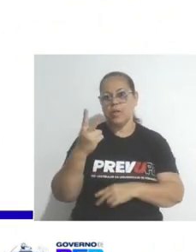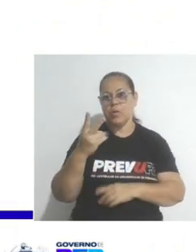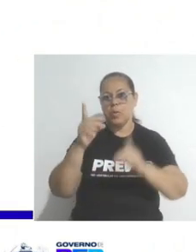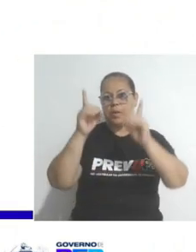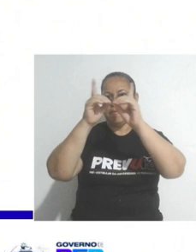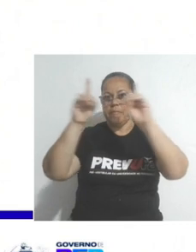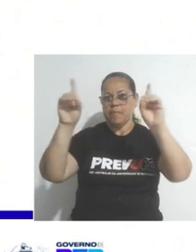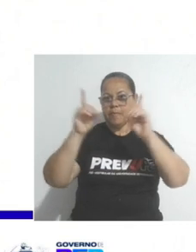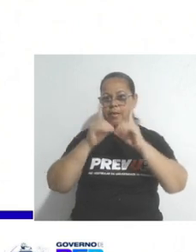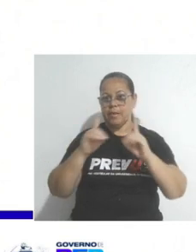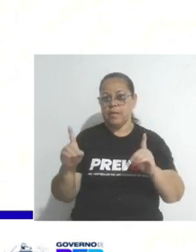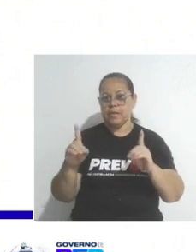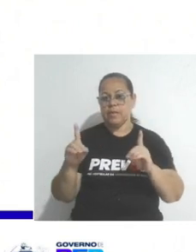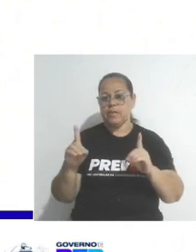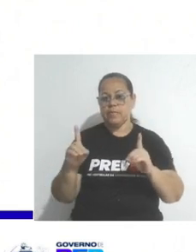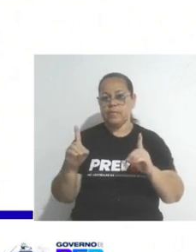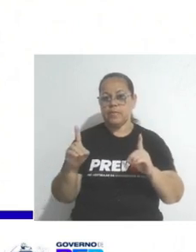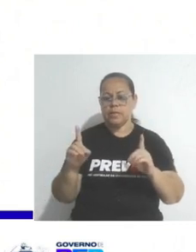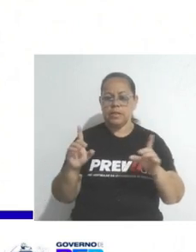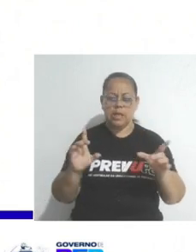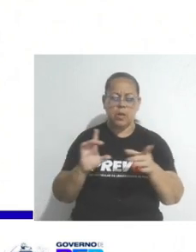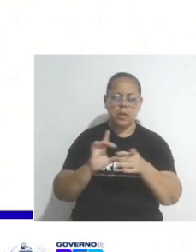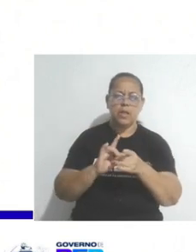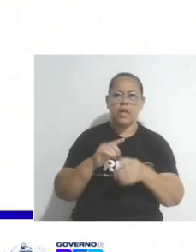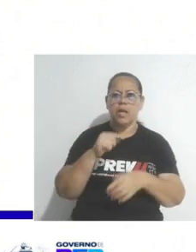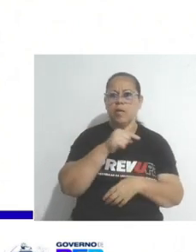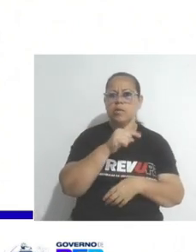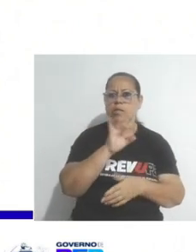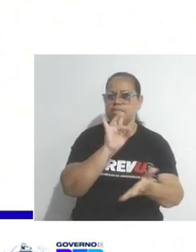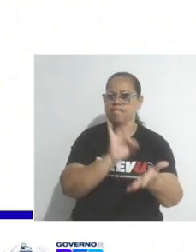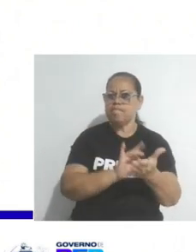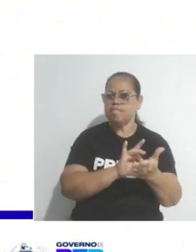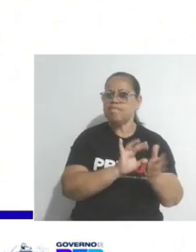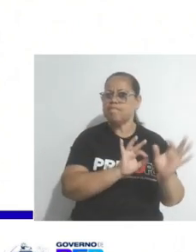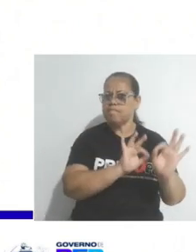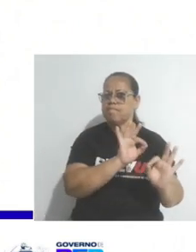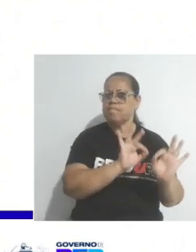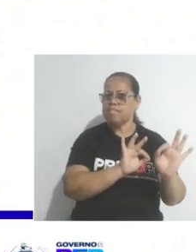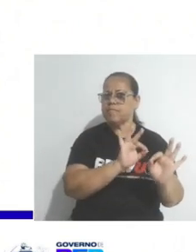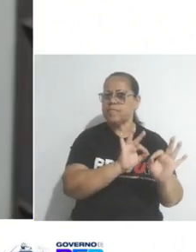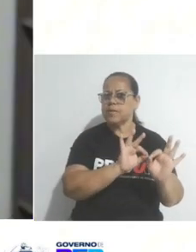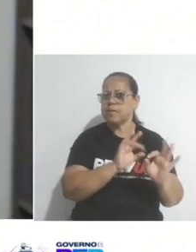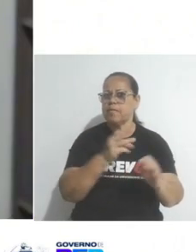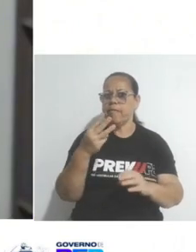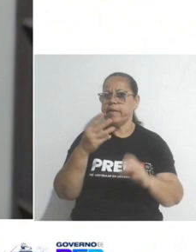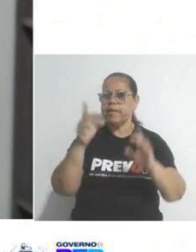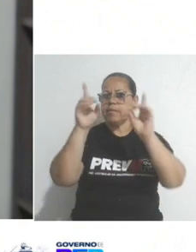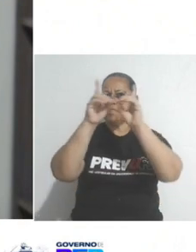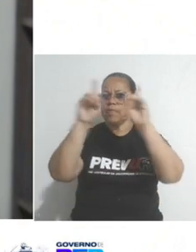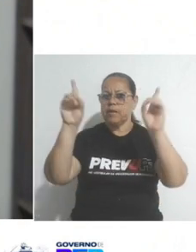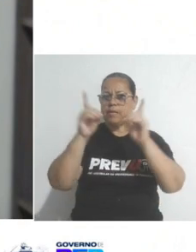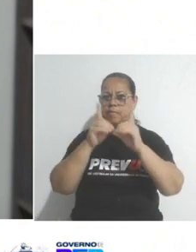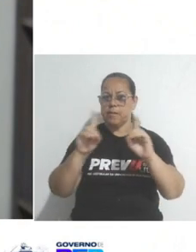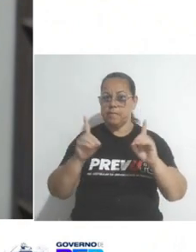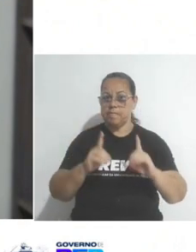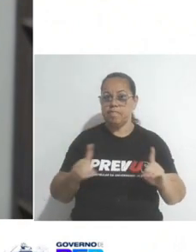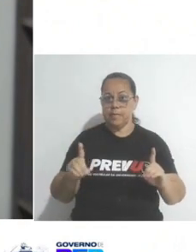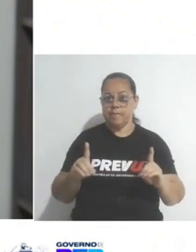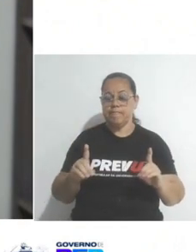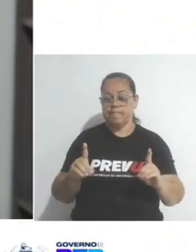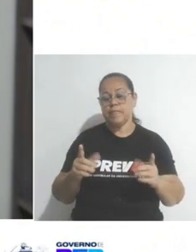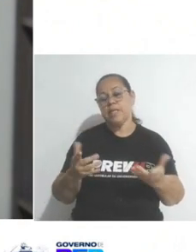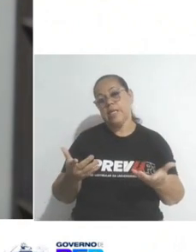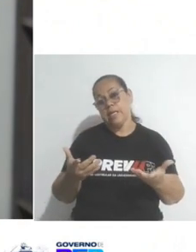dimensões em revincular diretamente ao plano real que está em 3D em 3 dimensões então